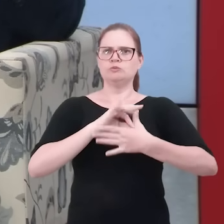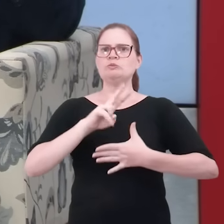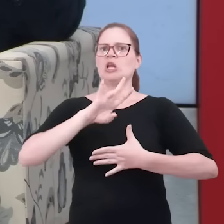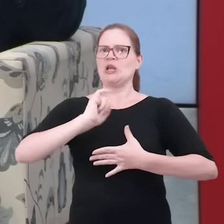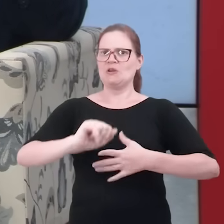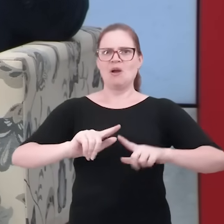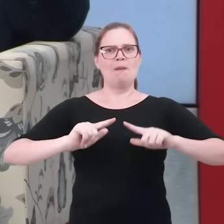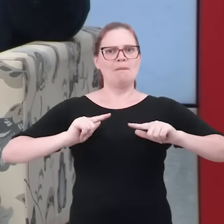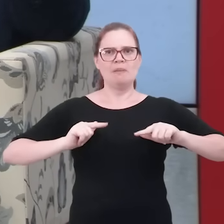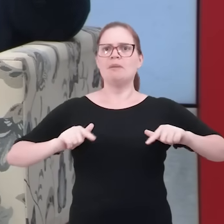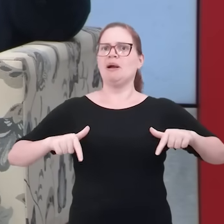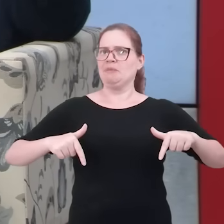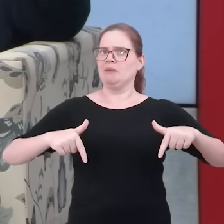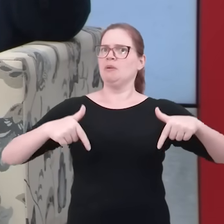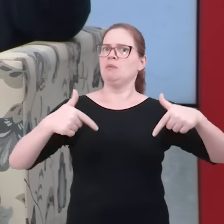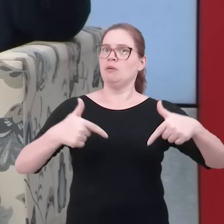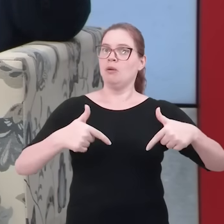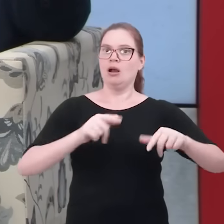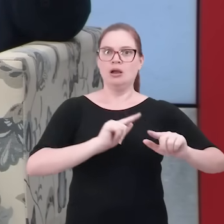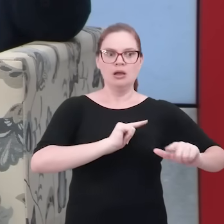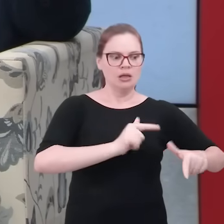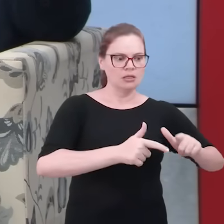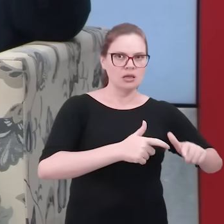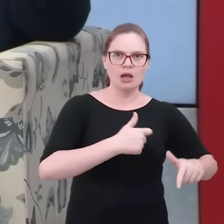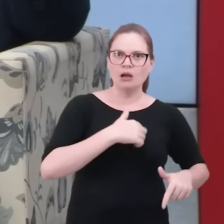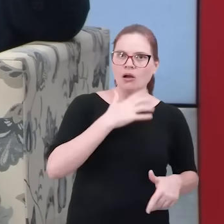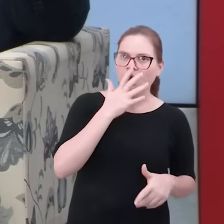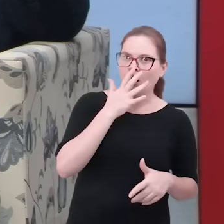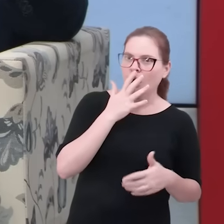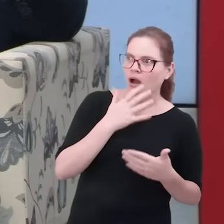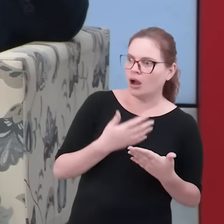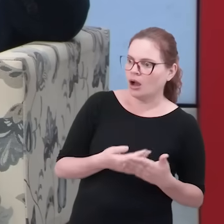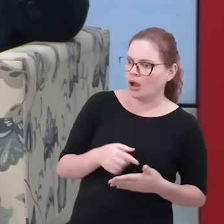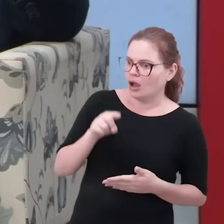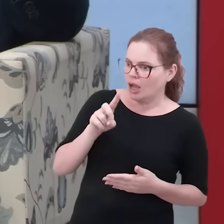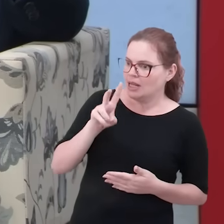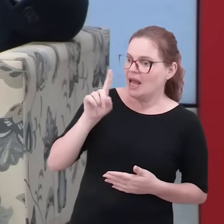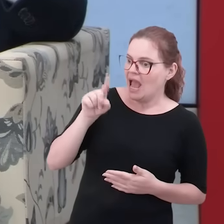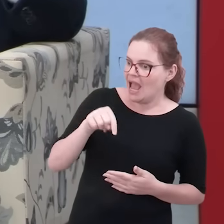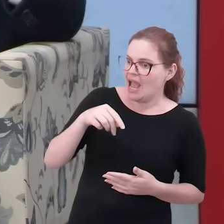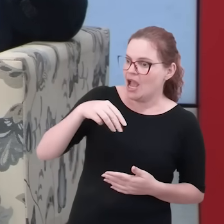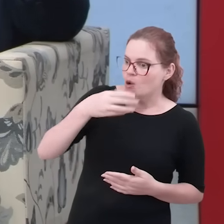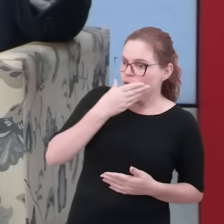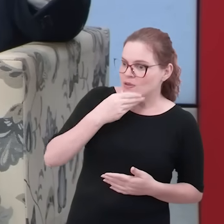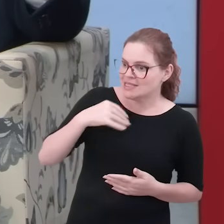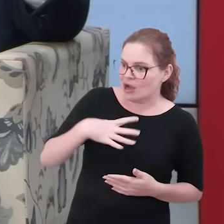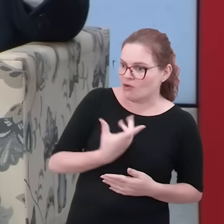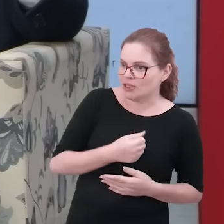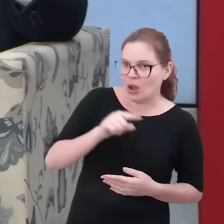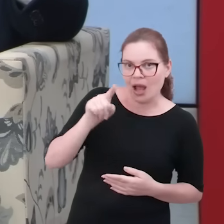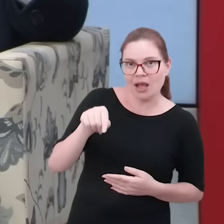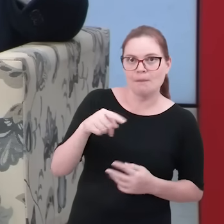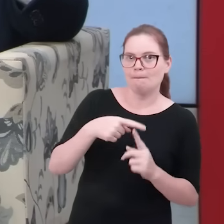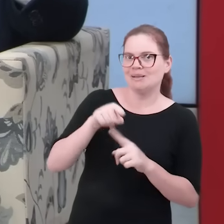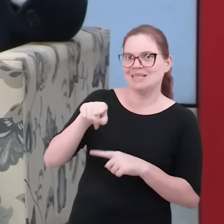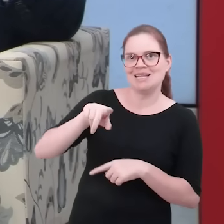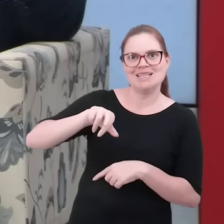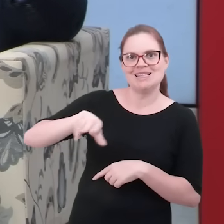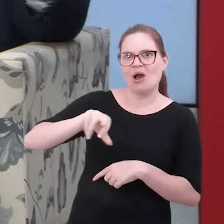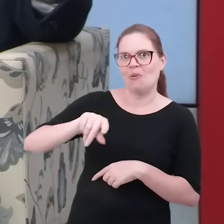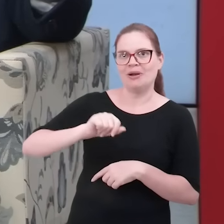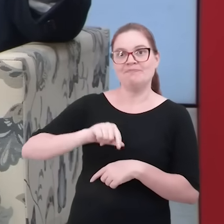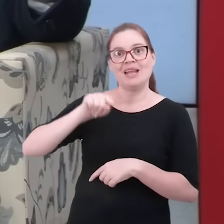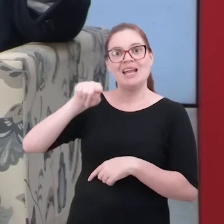tão grandes que Israel vai achar que ele é o Messias. Ele é o anticristo, ele é o anti-Messias. Cristo